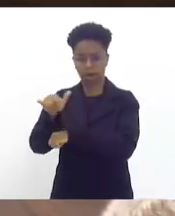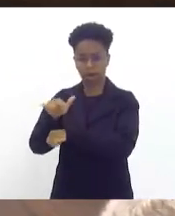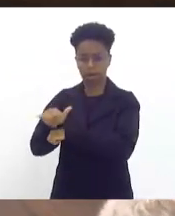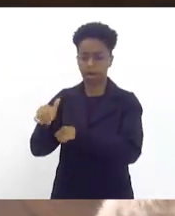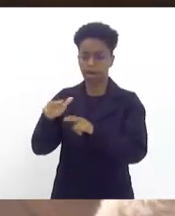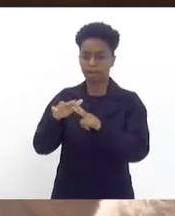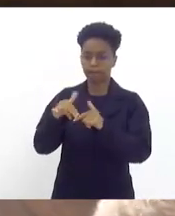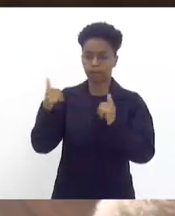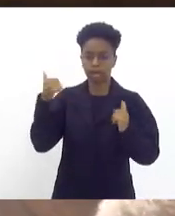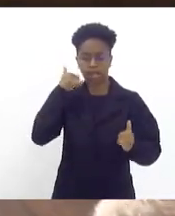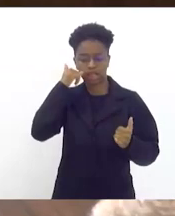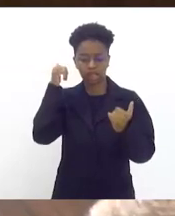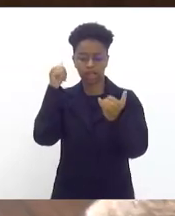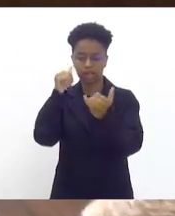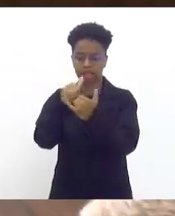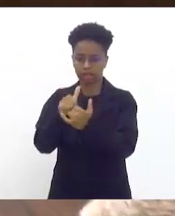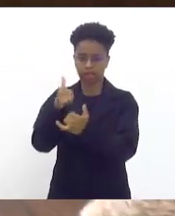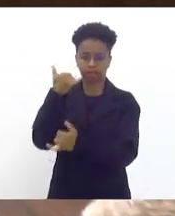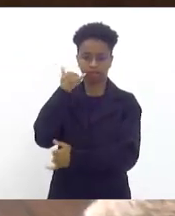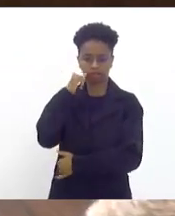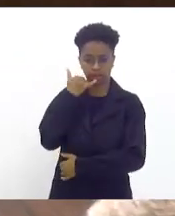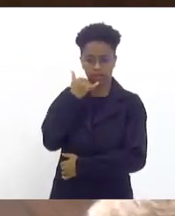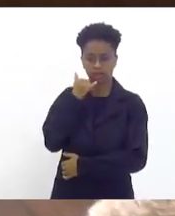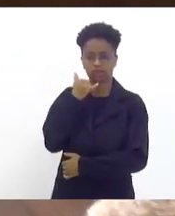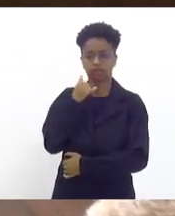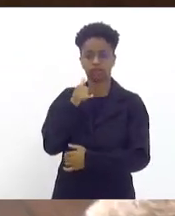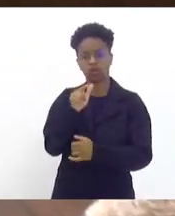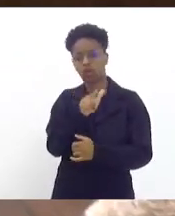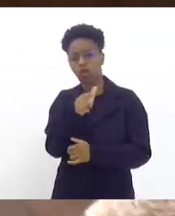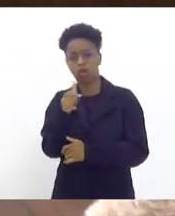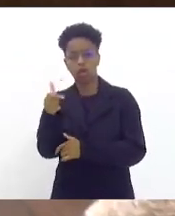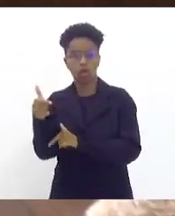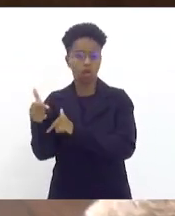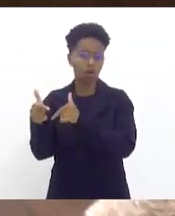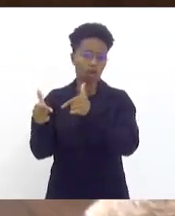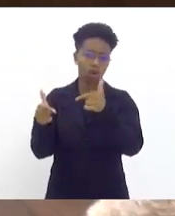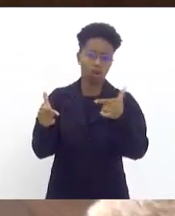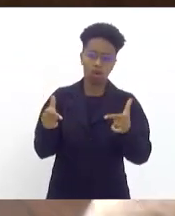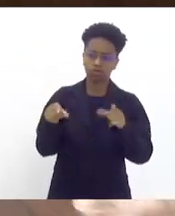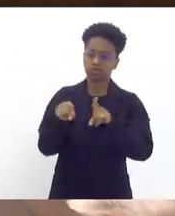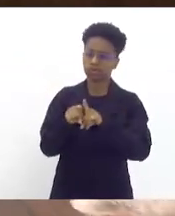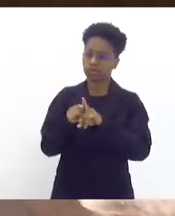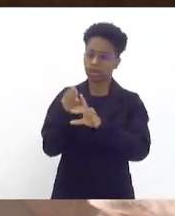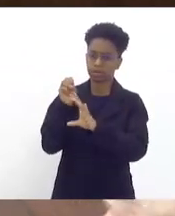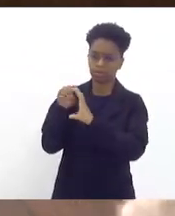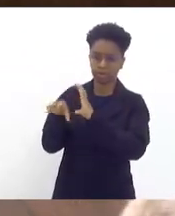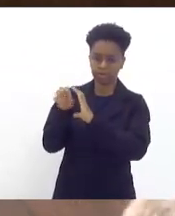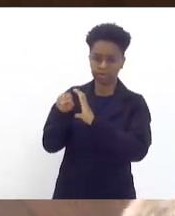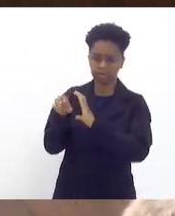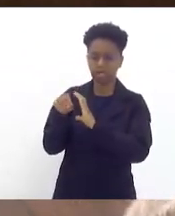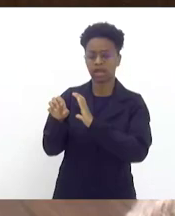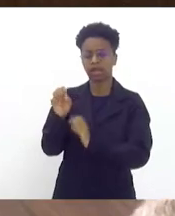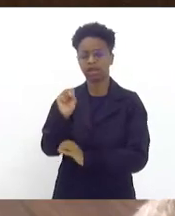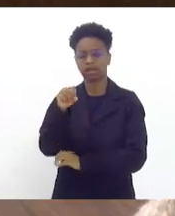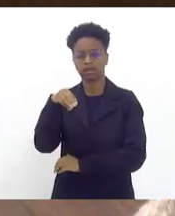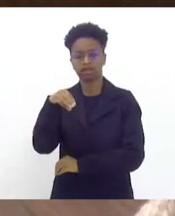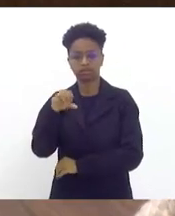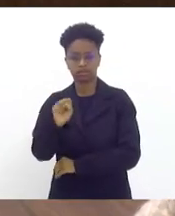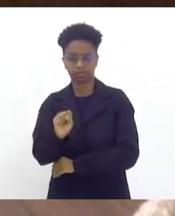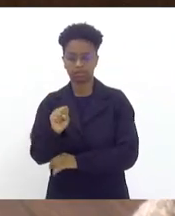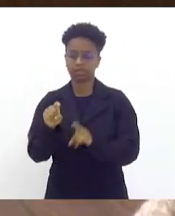chamadas telefônicas de outros meios de mensagens por SMS que